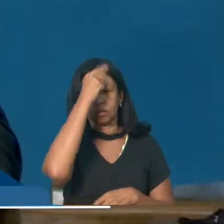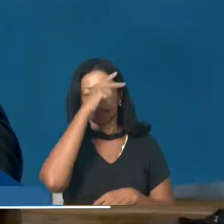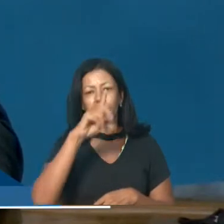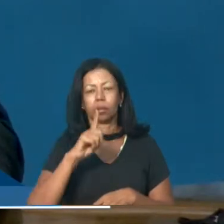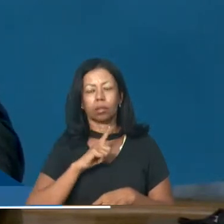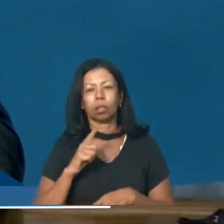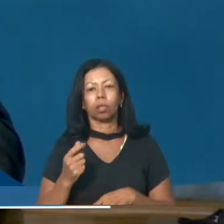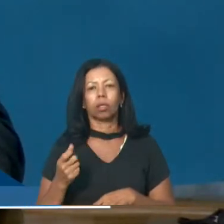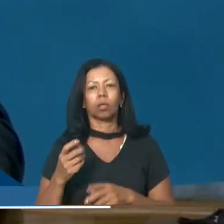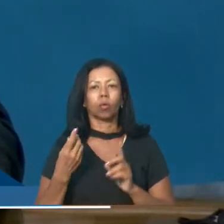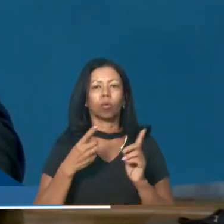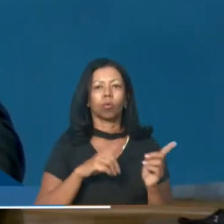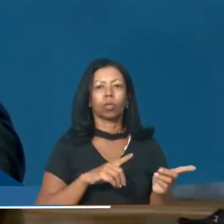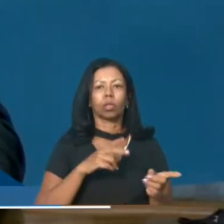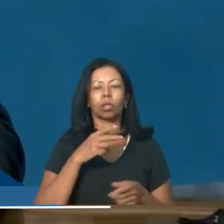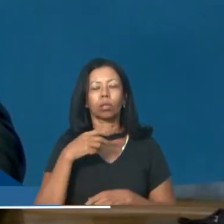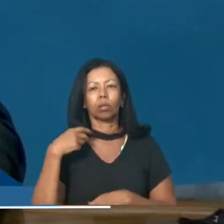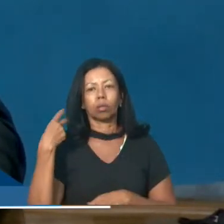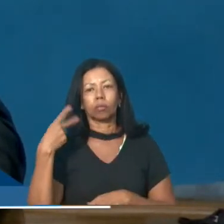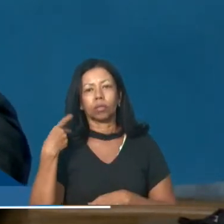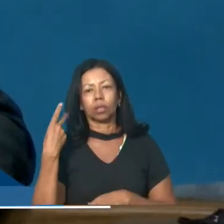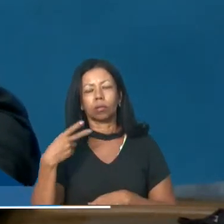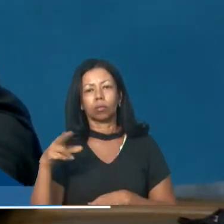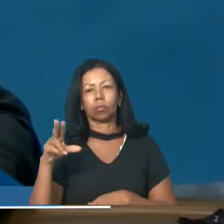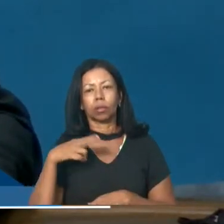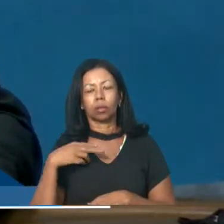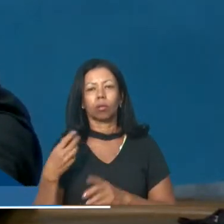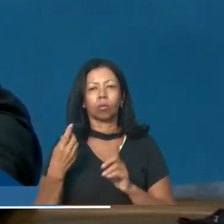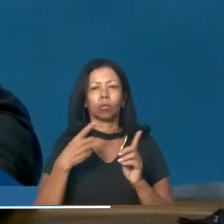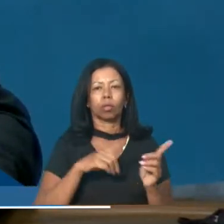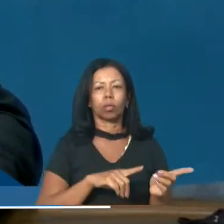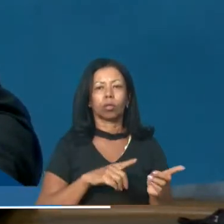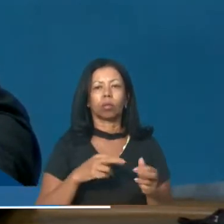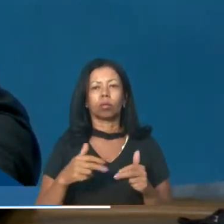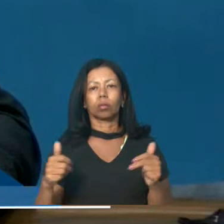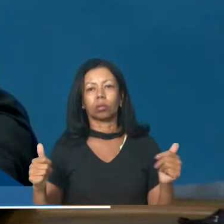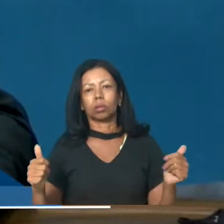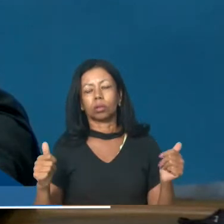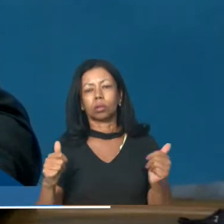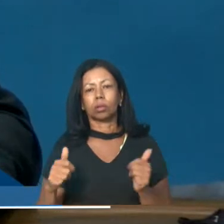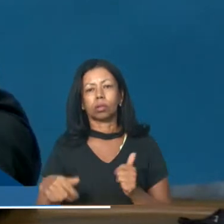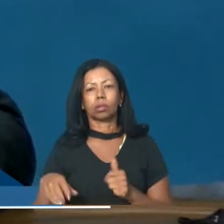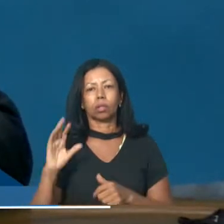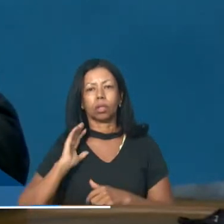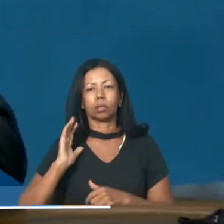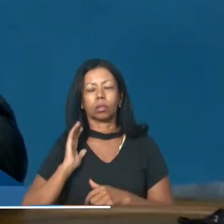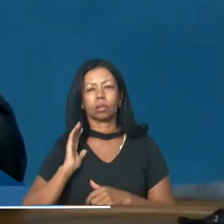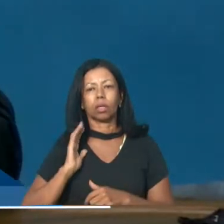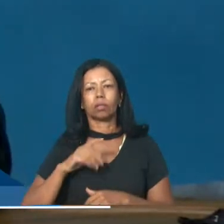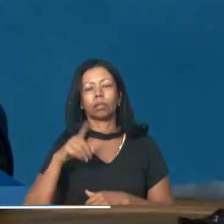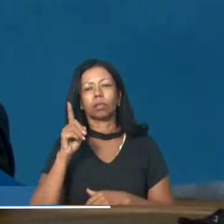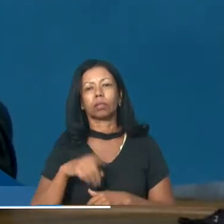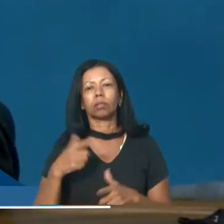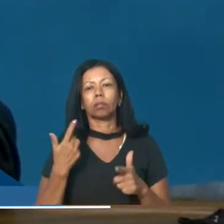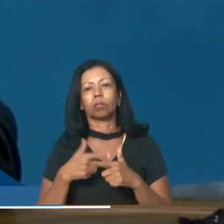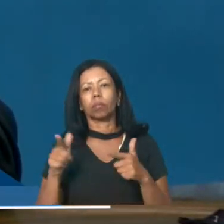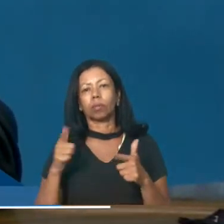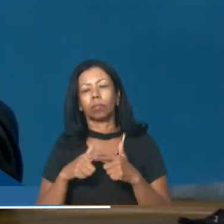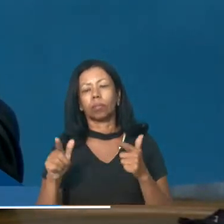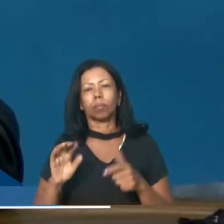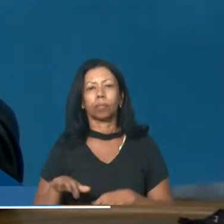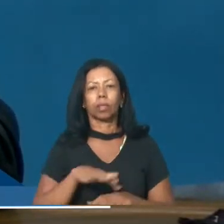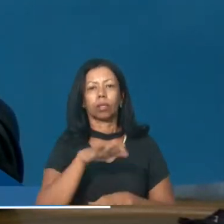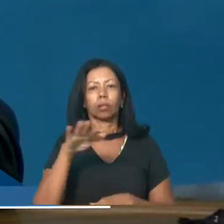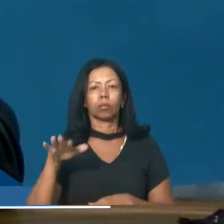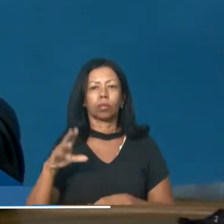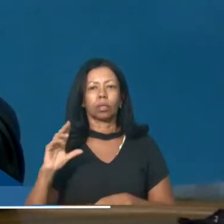contra alguns vereadores no pessoal, contra alguns segmentos da cidade no pessoal, tem sido um prejuízo para a cidade no todo.